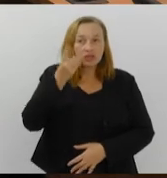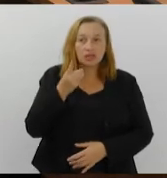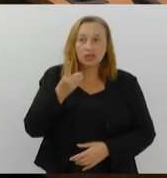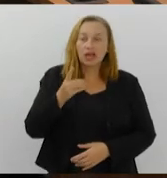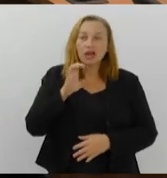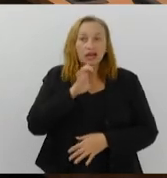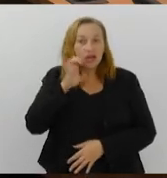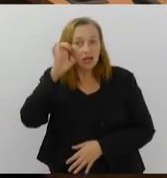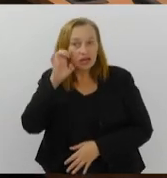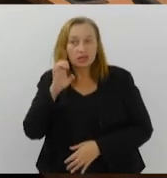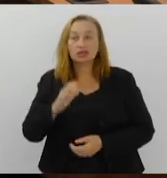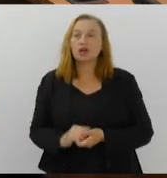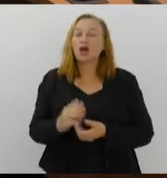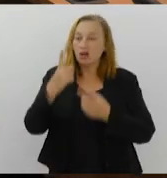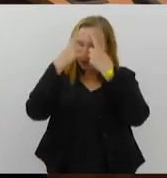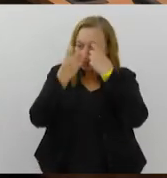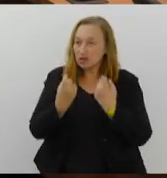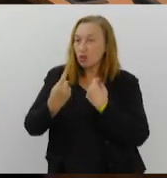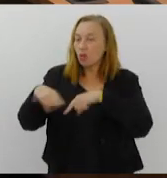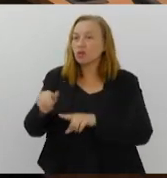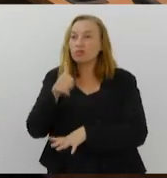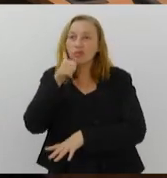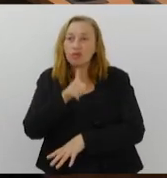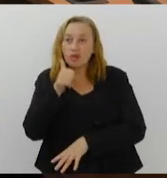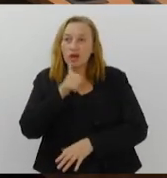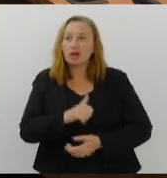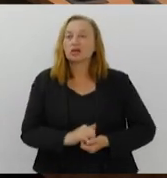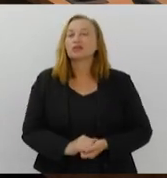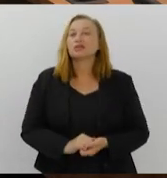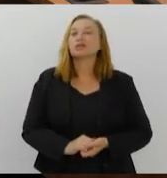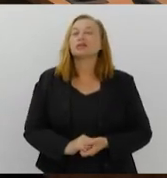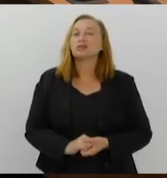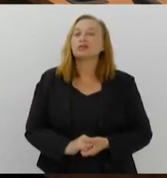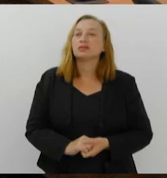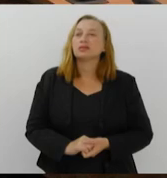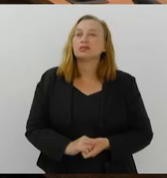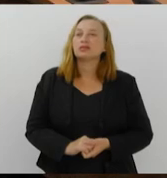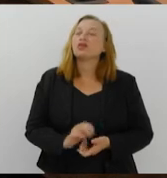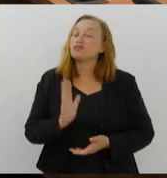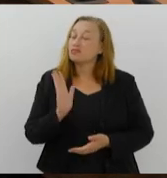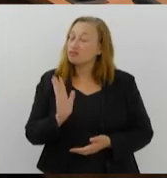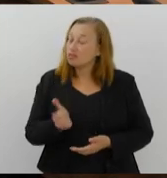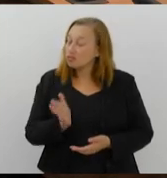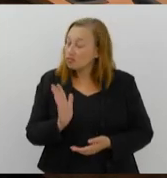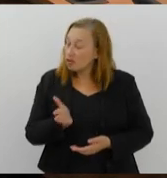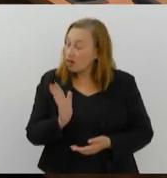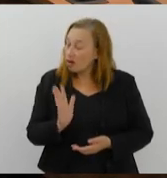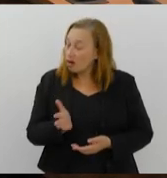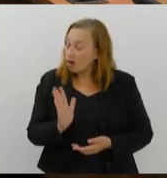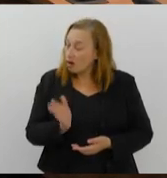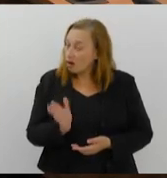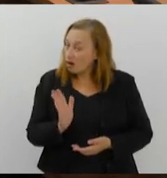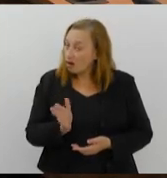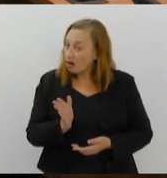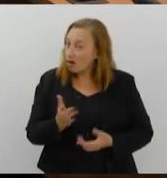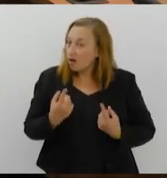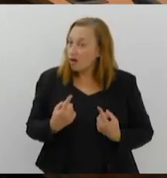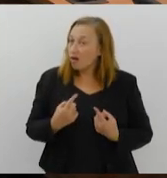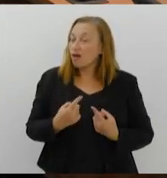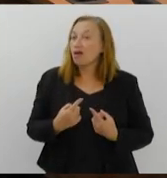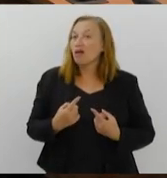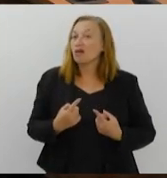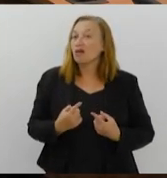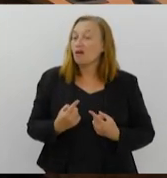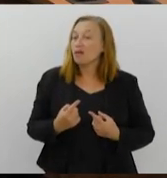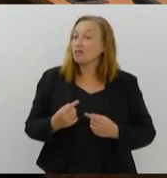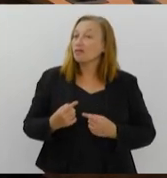violência em relação à mulher, porque só a existência da DEAN, deputada Renata Souza, já intimida os mais machófilos da vida.